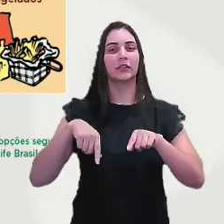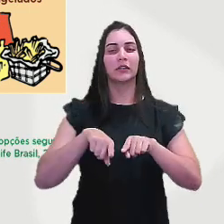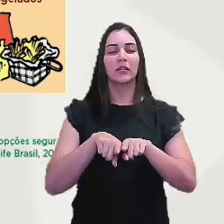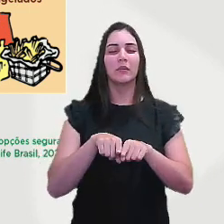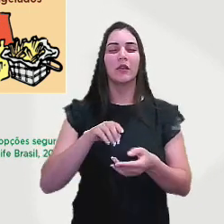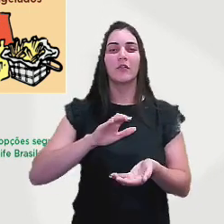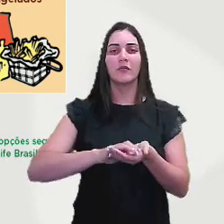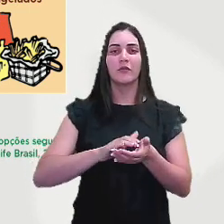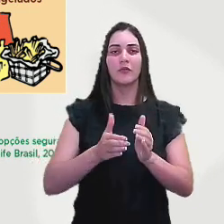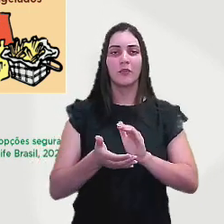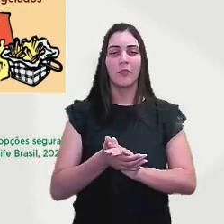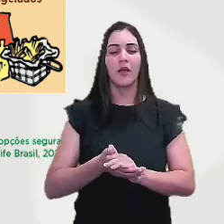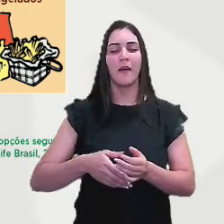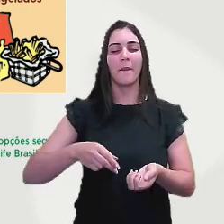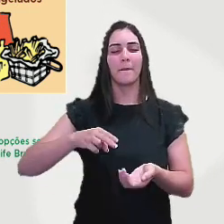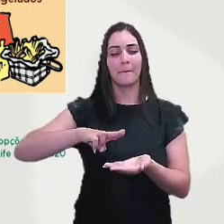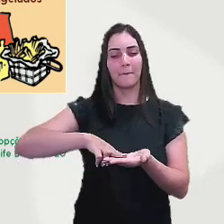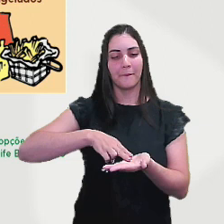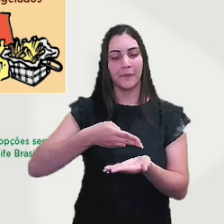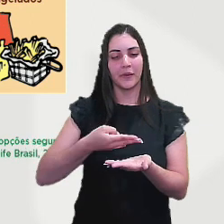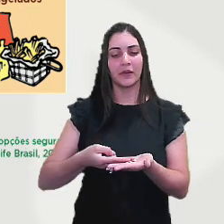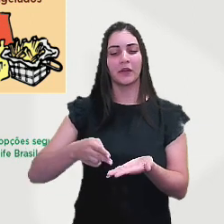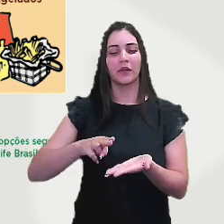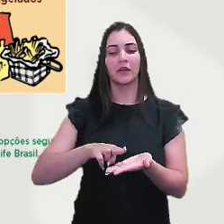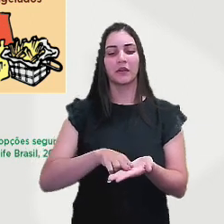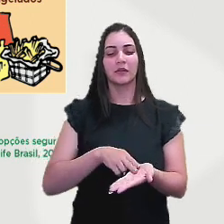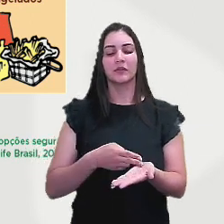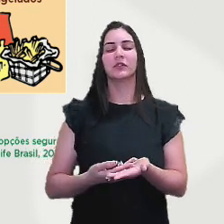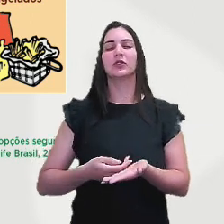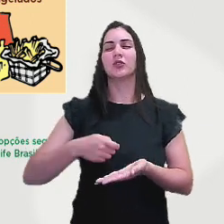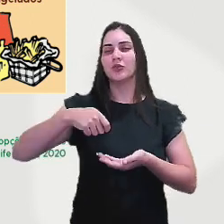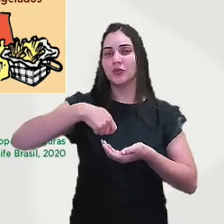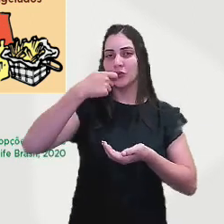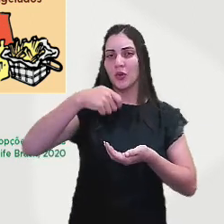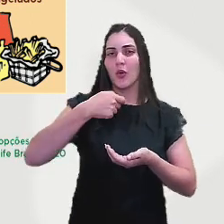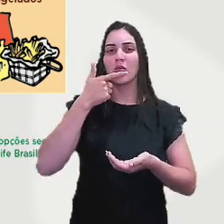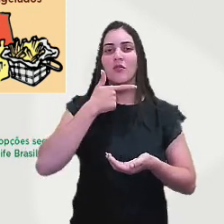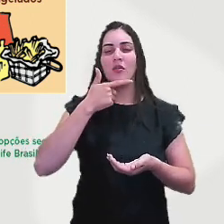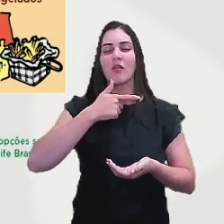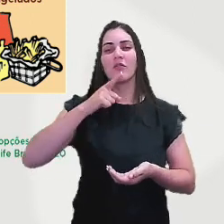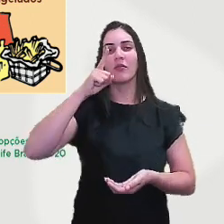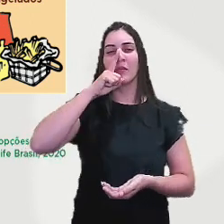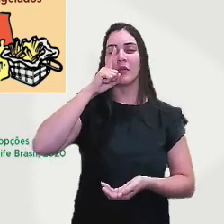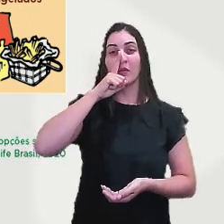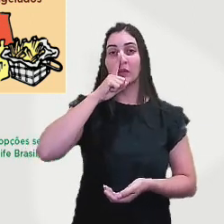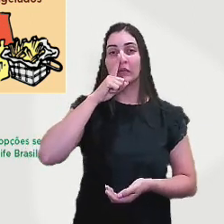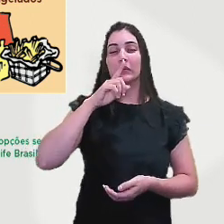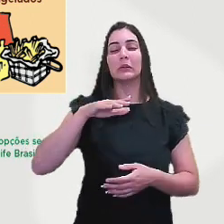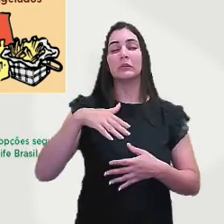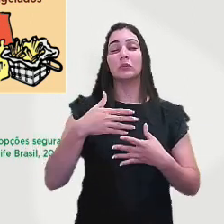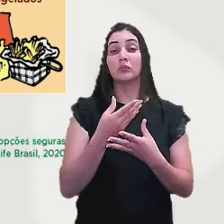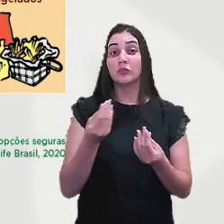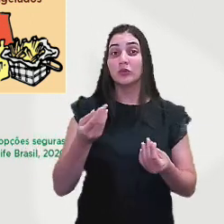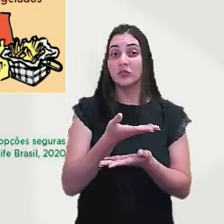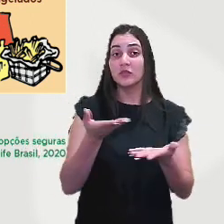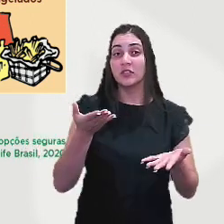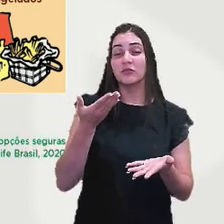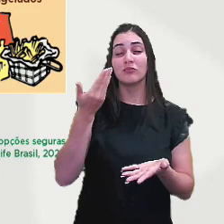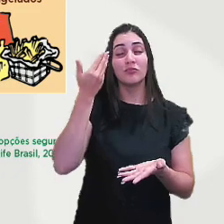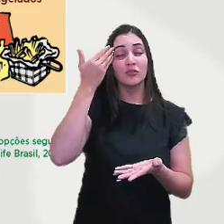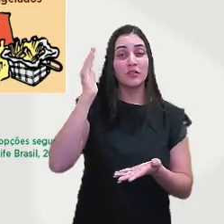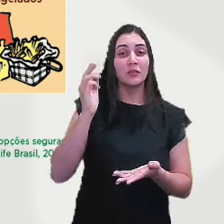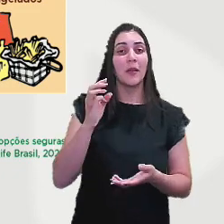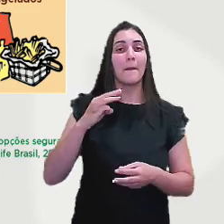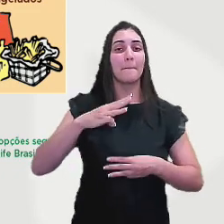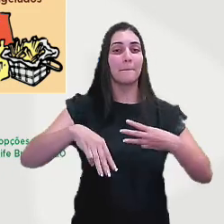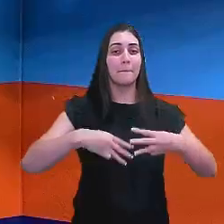fubá, margarina. Tô aqui pulando, viu, gente, para ser mais rápido. Iogurte, queijo, biscoito. Talvez muitos de vocês nem sabiam disso. Macarrão.